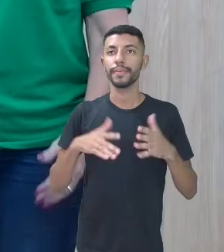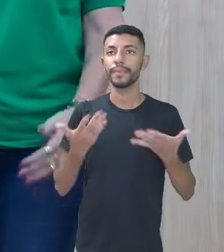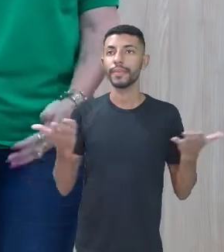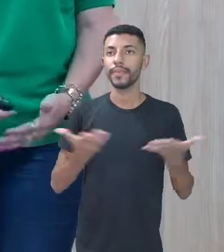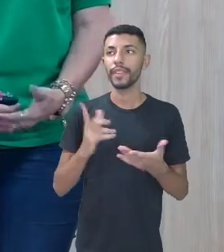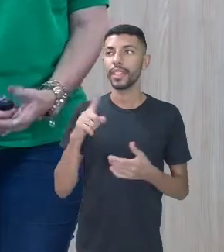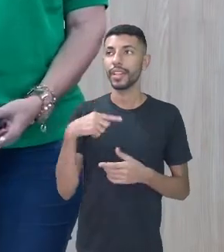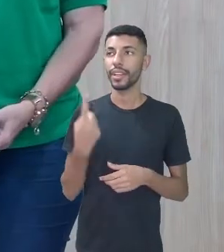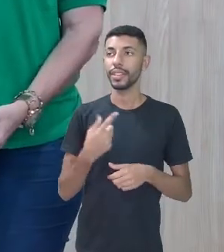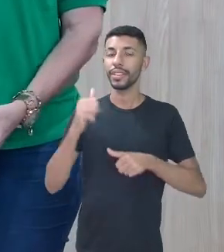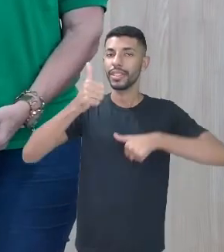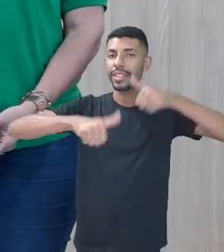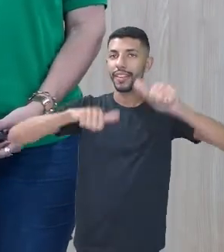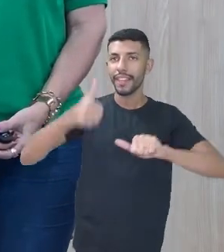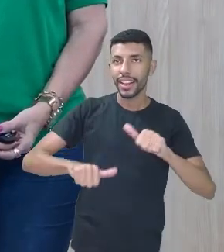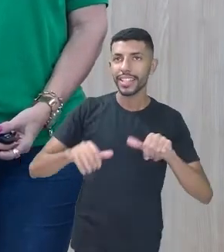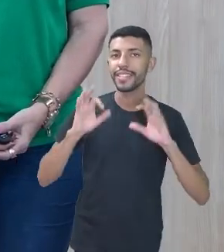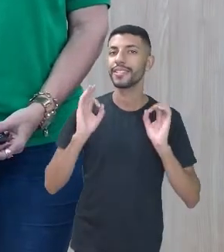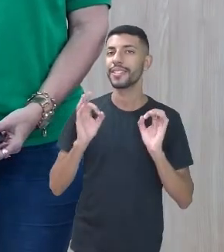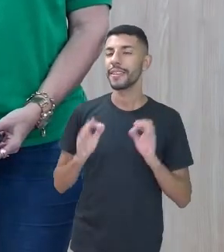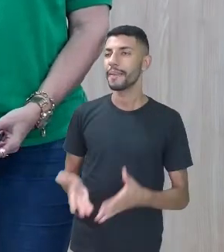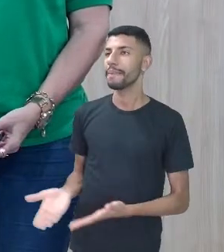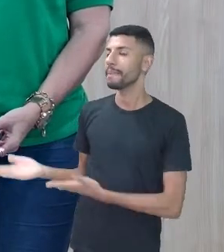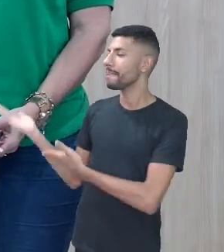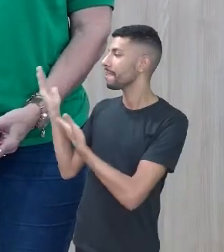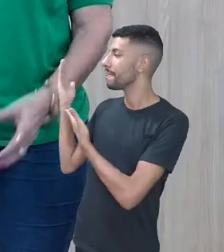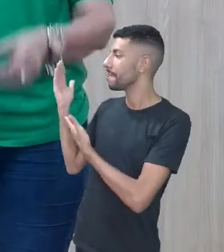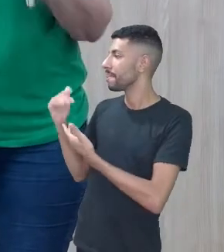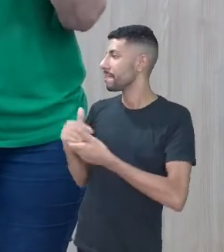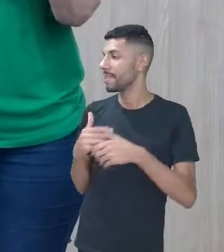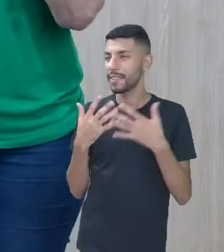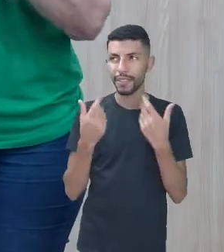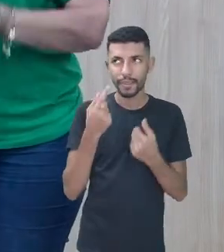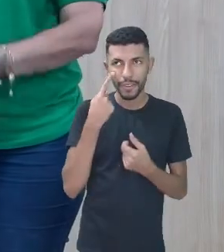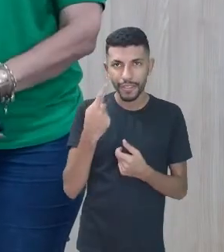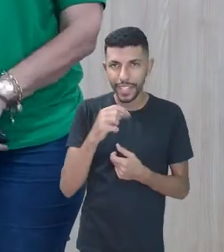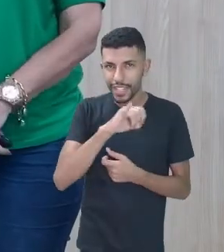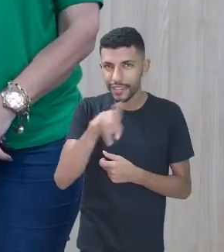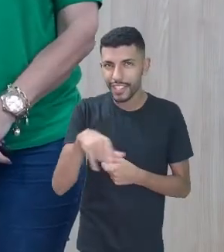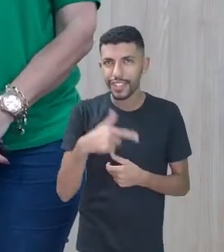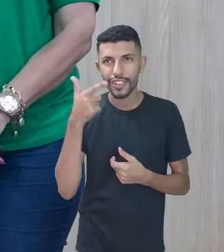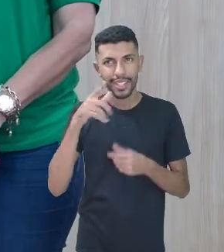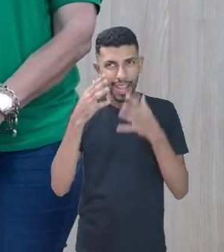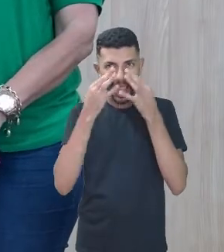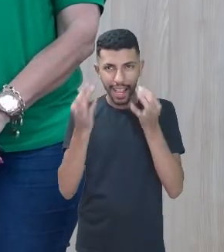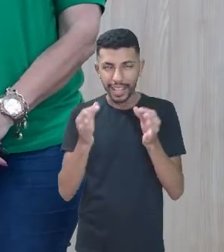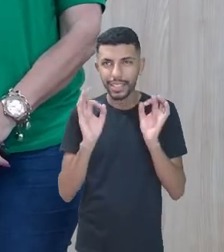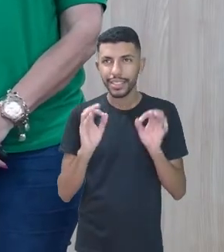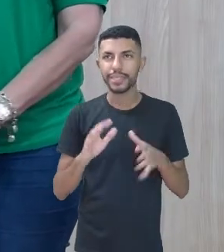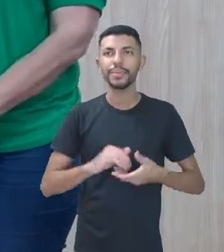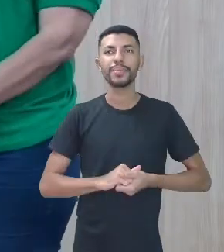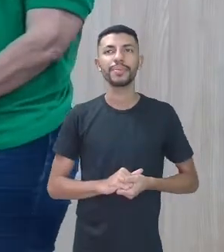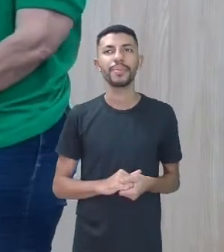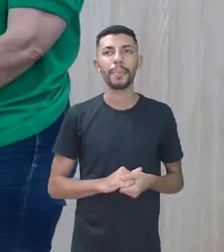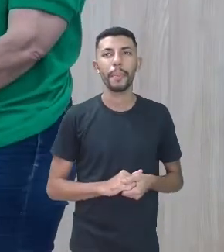E agora nós vamos de quê? De avaliação. Vamos lá, vamos ver se vocês prestaram atenção aí do outro lado da